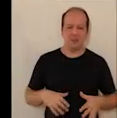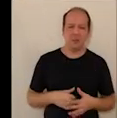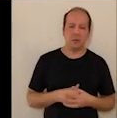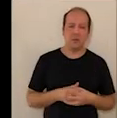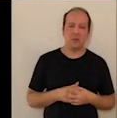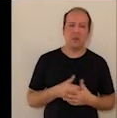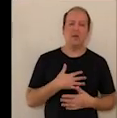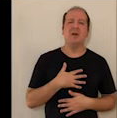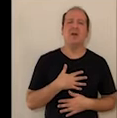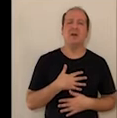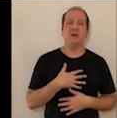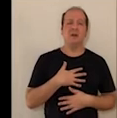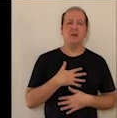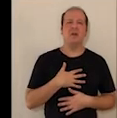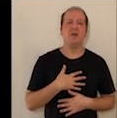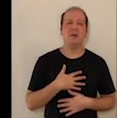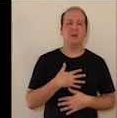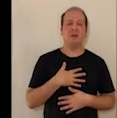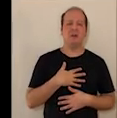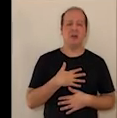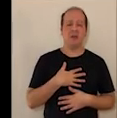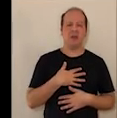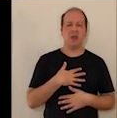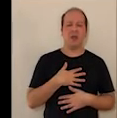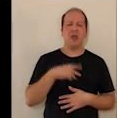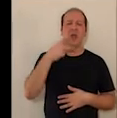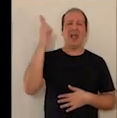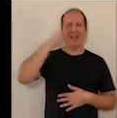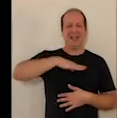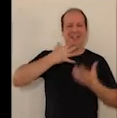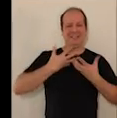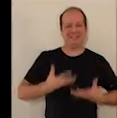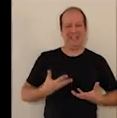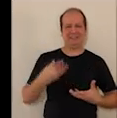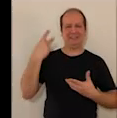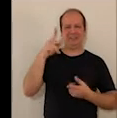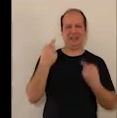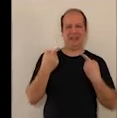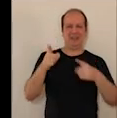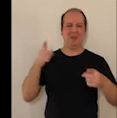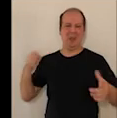favor! Calma este no cachaço, seu libertino!